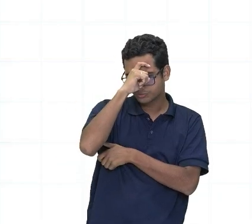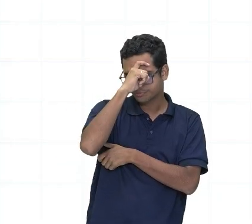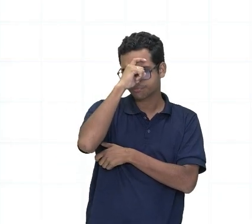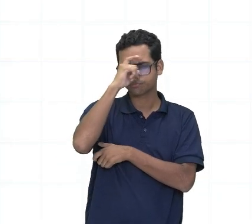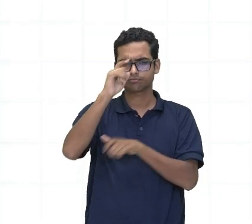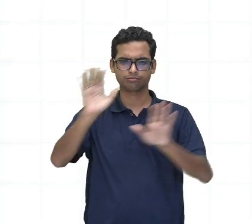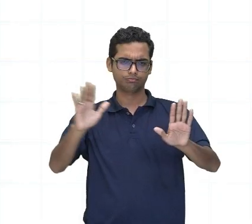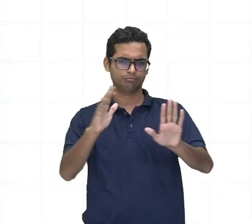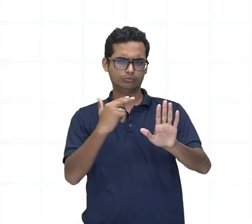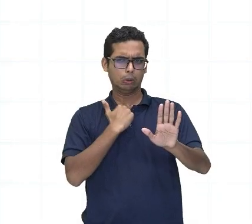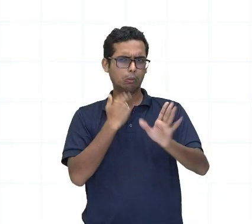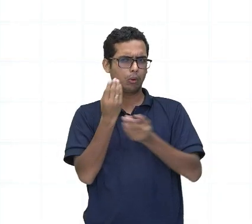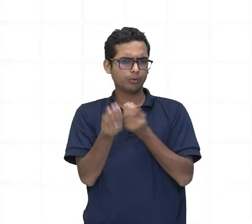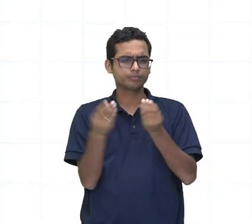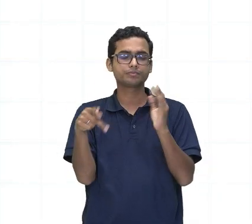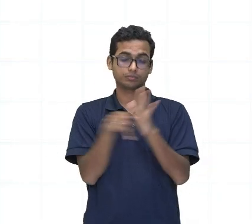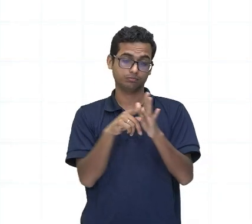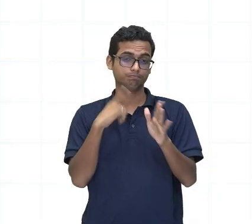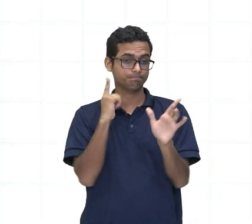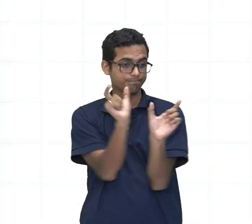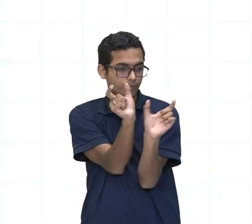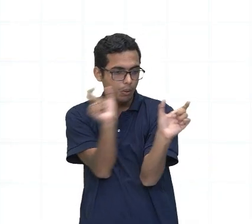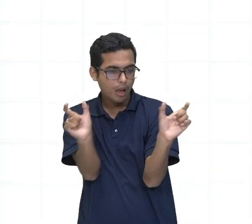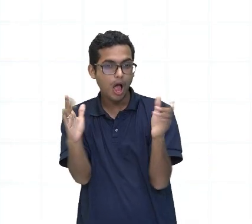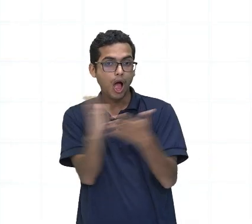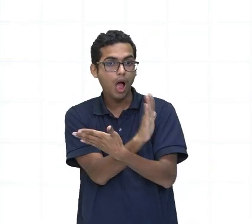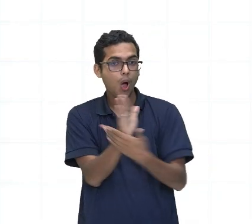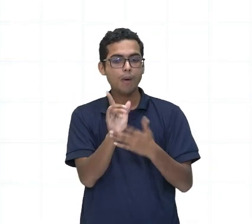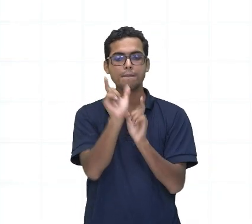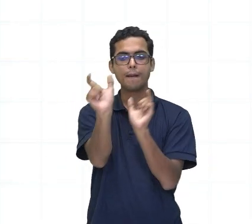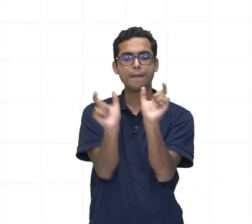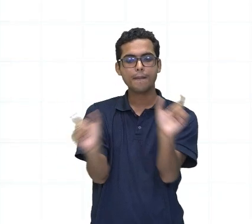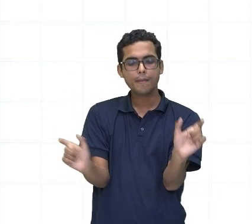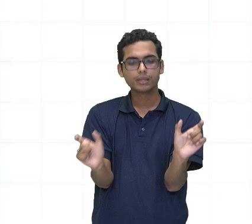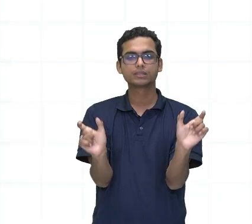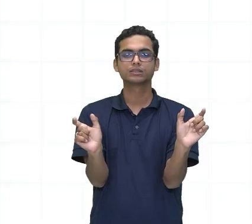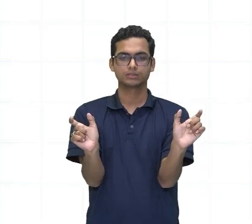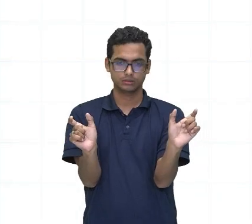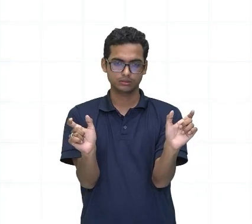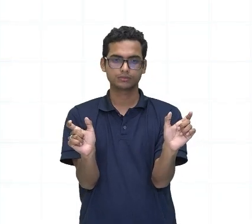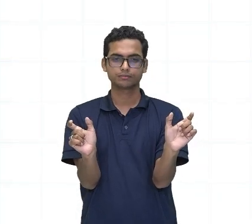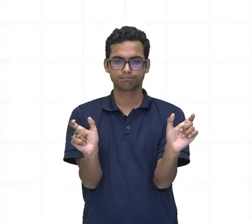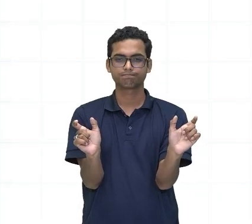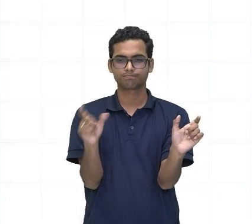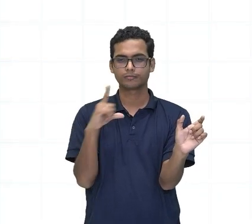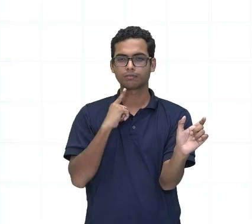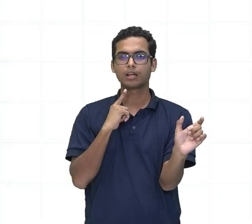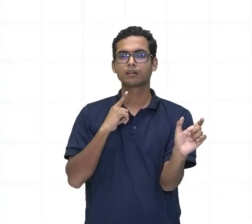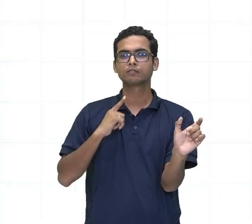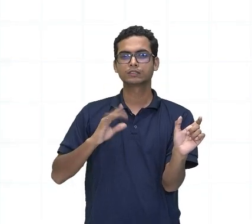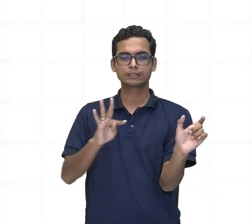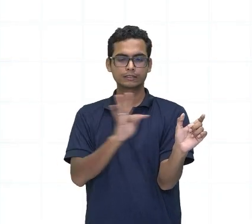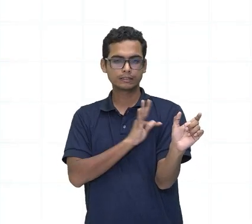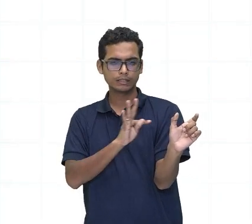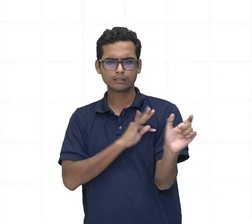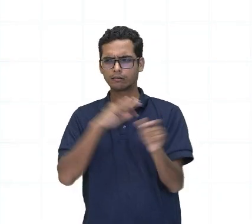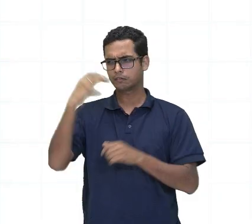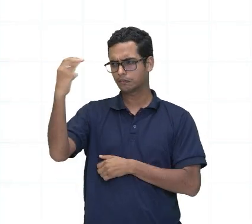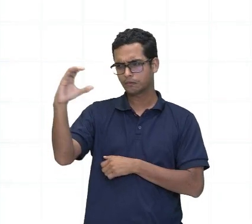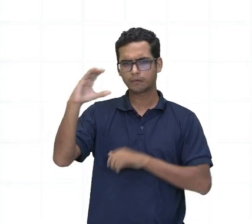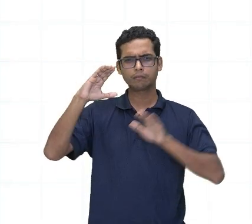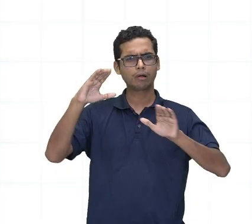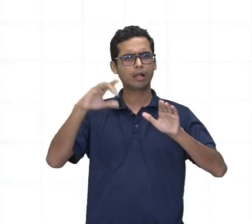certo, gente? Não, como é uma divulgação científica, não tem para onde a gente correr. Vai ter. Mas nada muito, ai, meu Deus, que